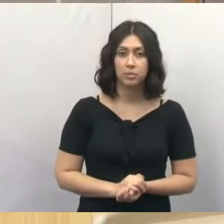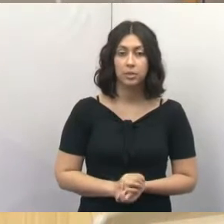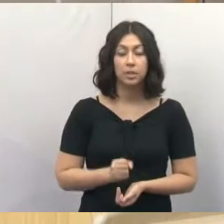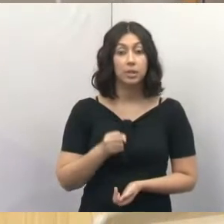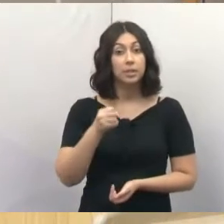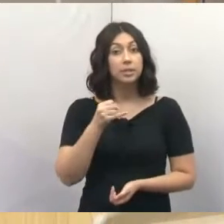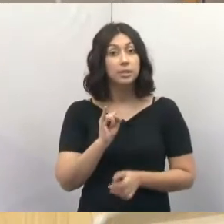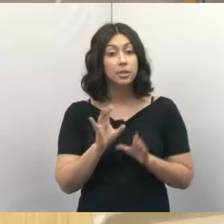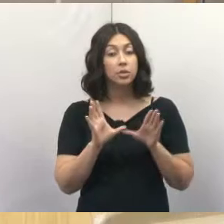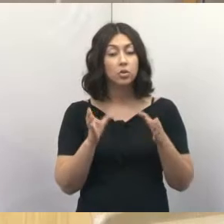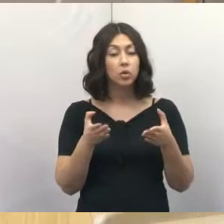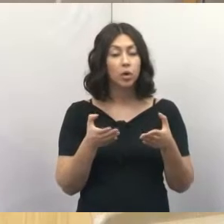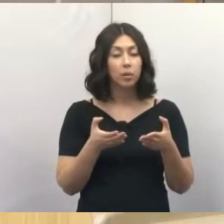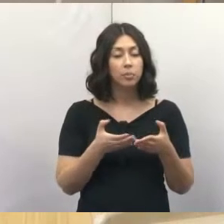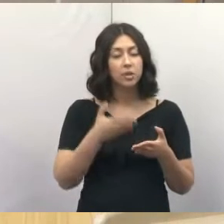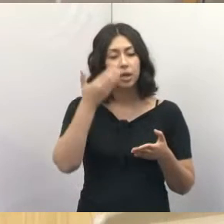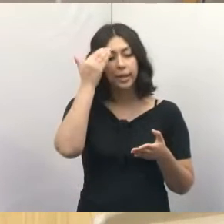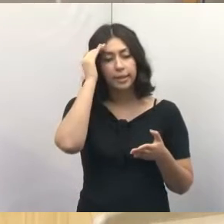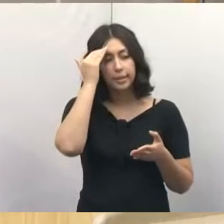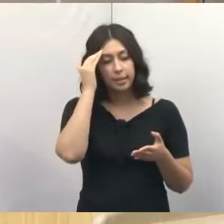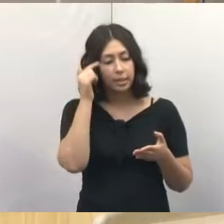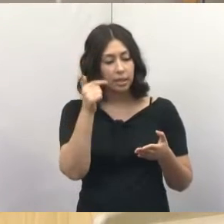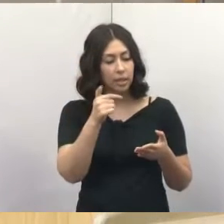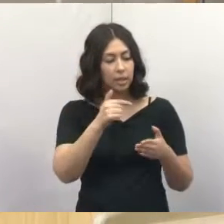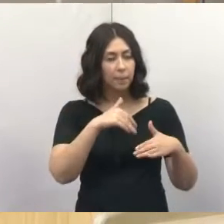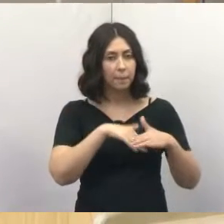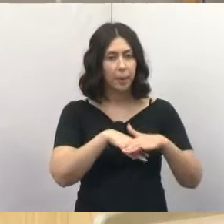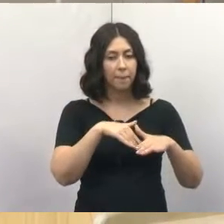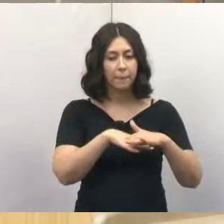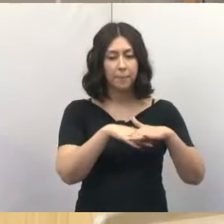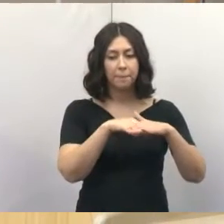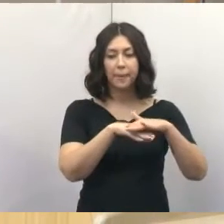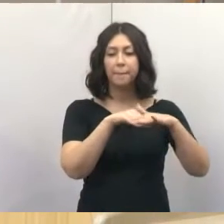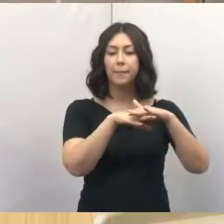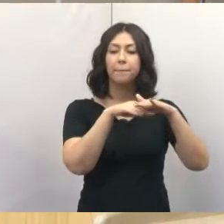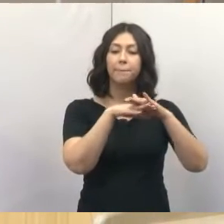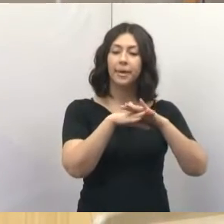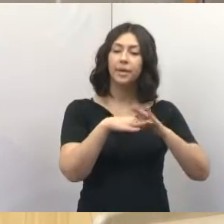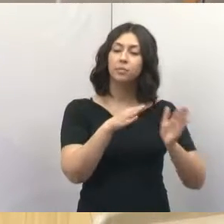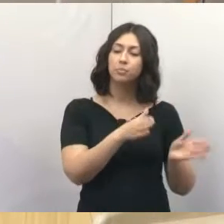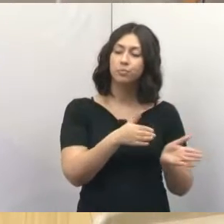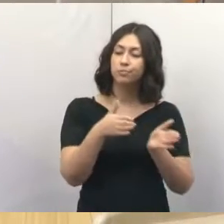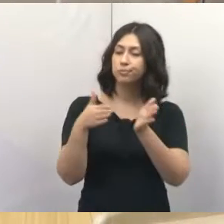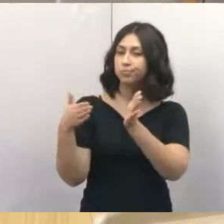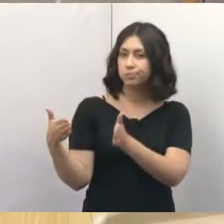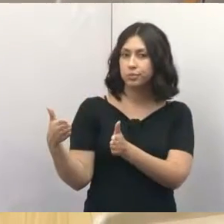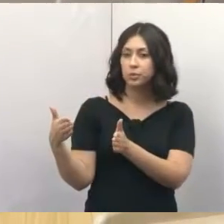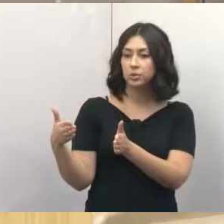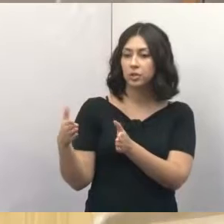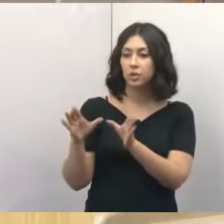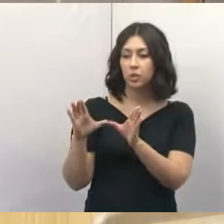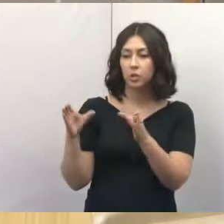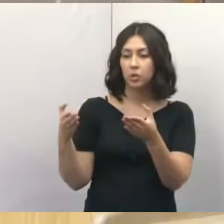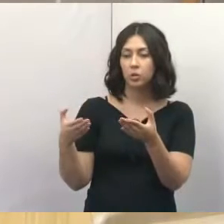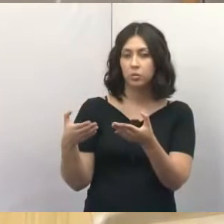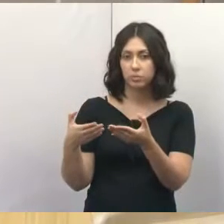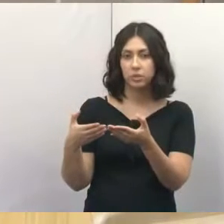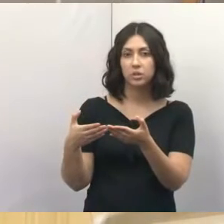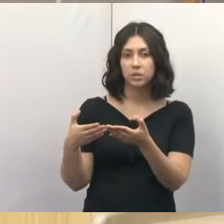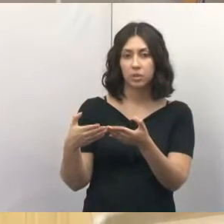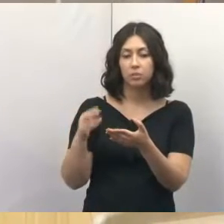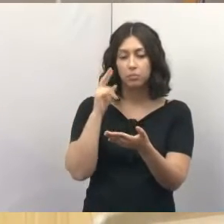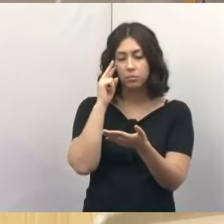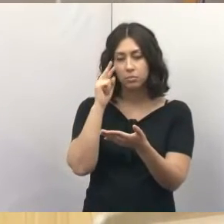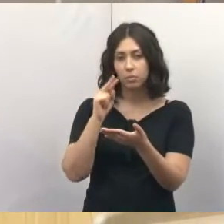Constituição e Justiça entenda pela quantidade da matéria, nos termos do parágrafo 9º, a propositura seguirá para o parecer das respectivas comissões para avaliação